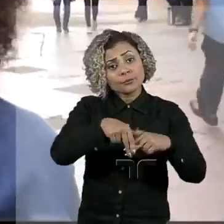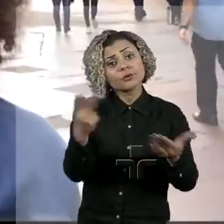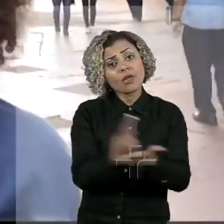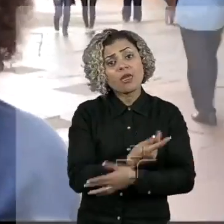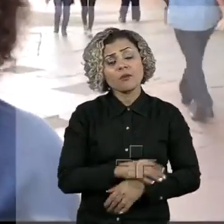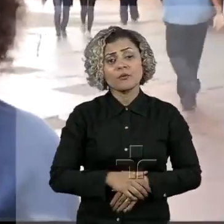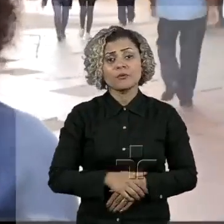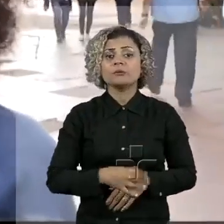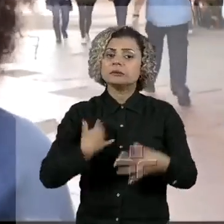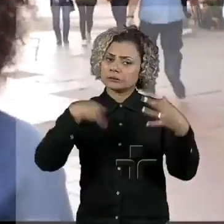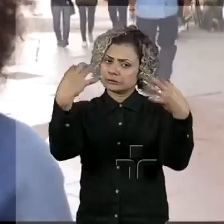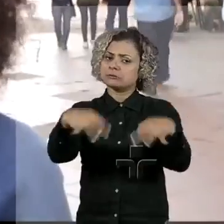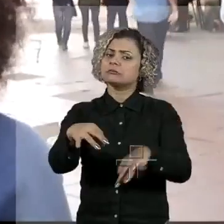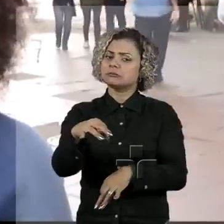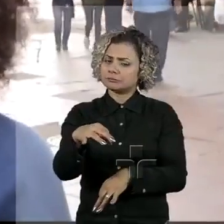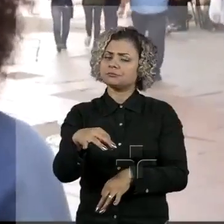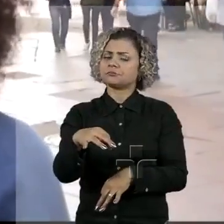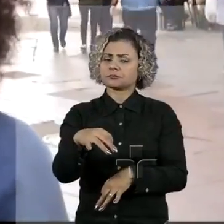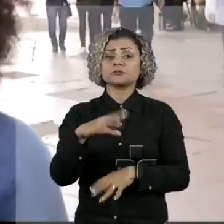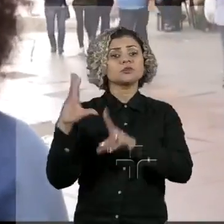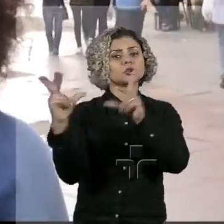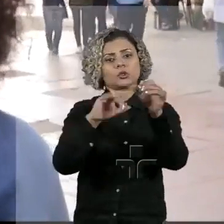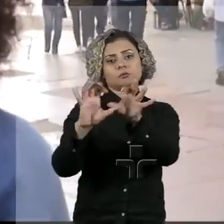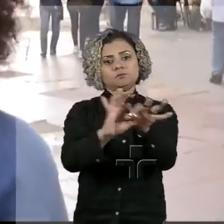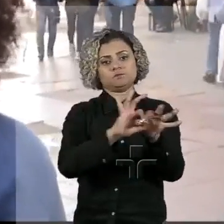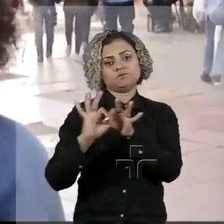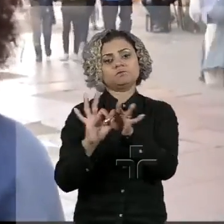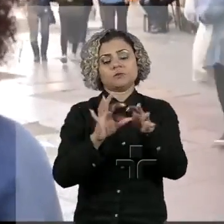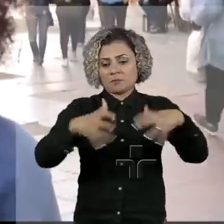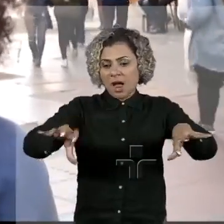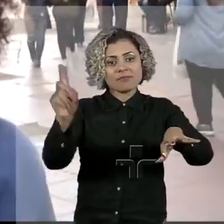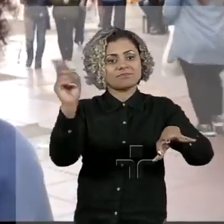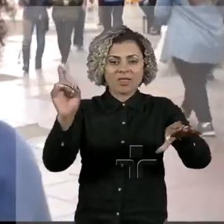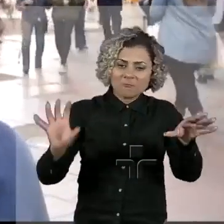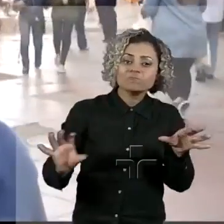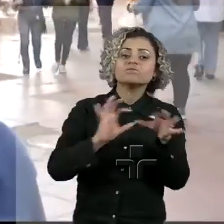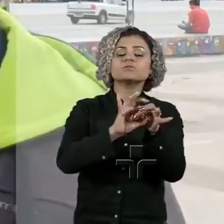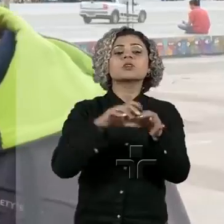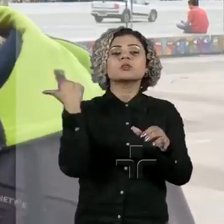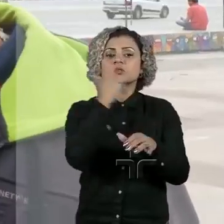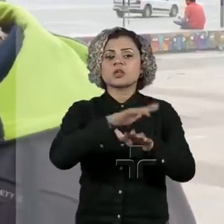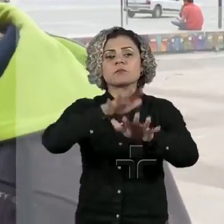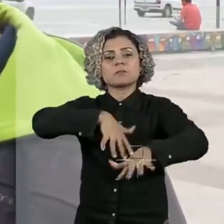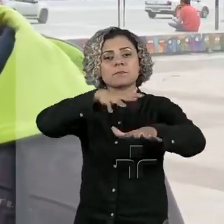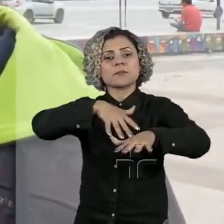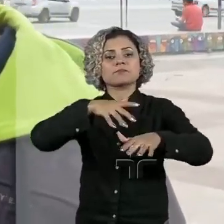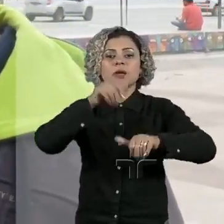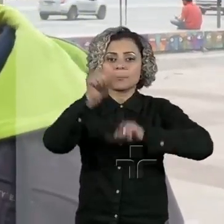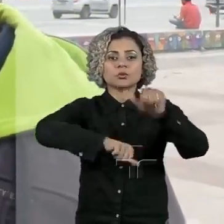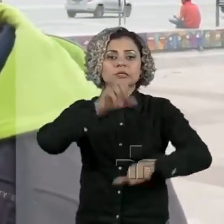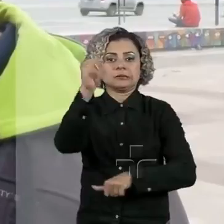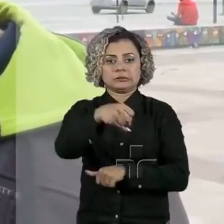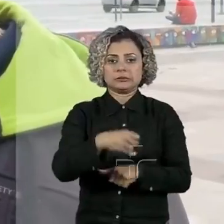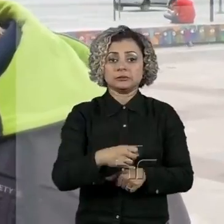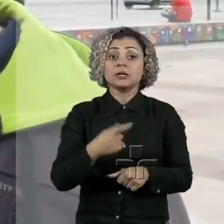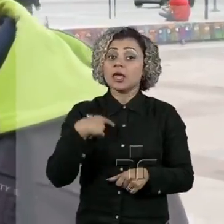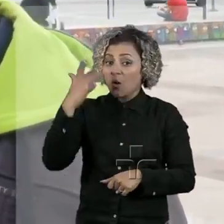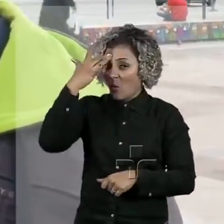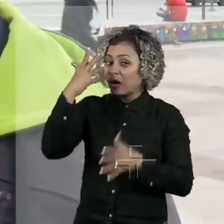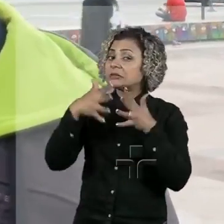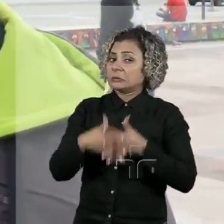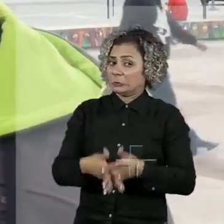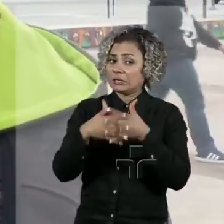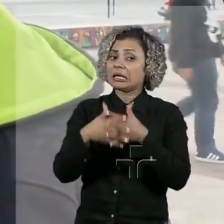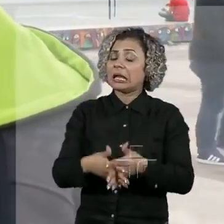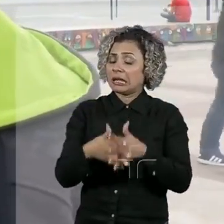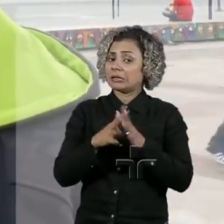Com certeza. Acho que todo mundo se unir, se fizer algum protesto, a gente consegue mudar isso. Eu acho meio complicado, o ideal que